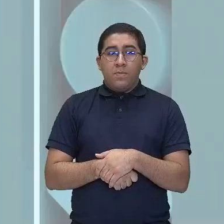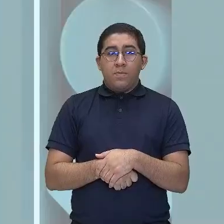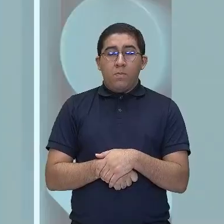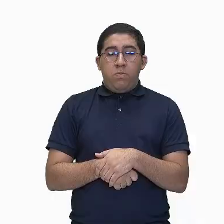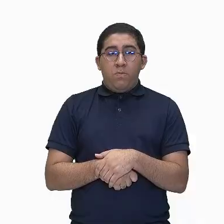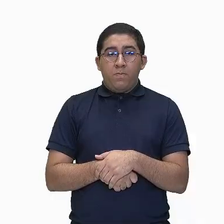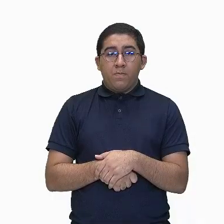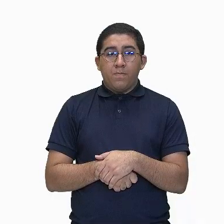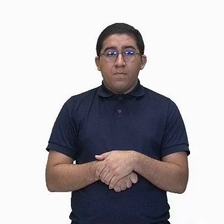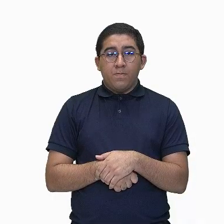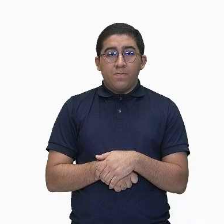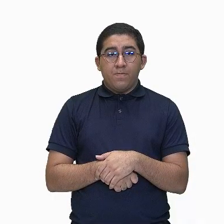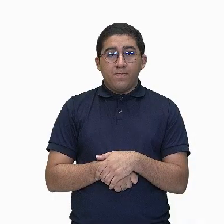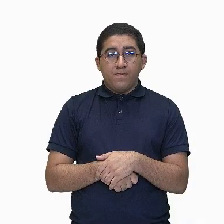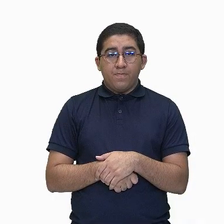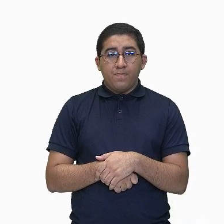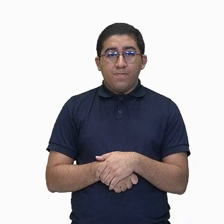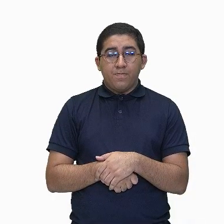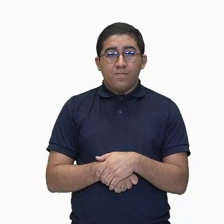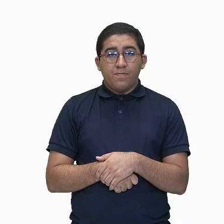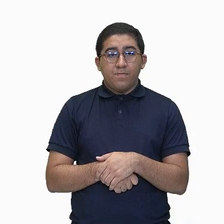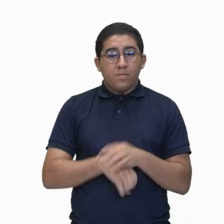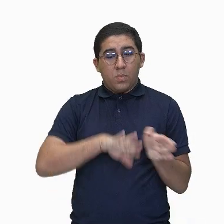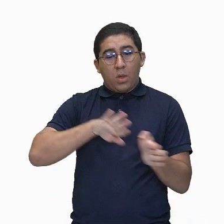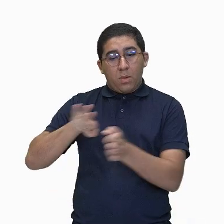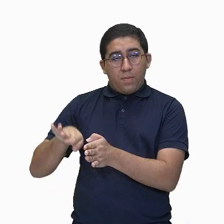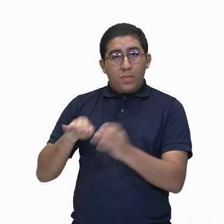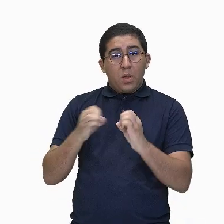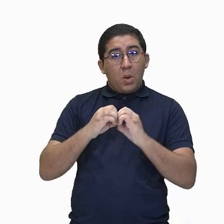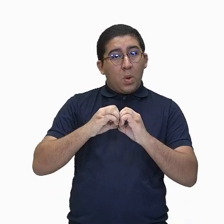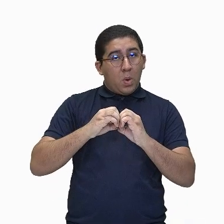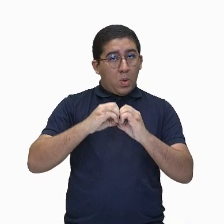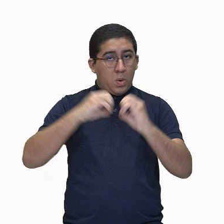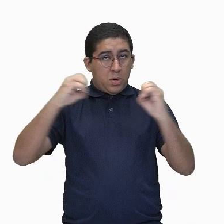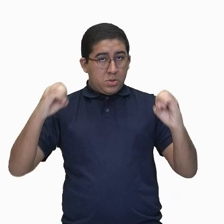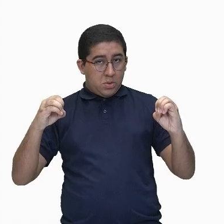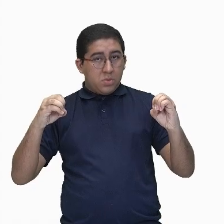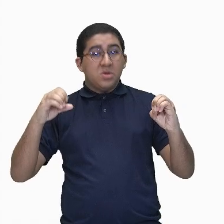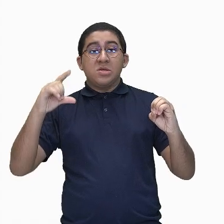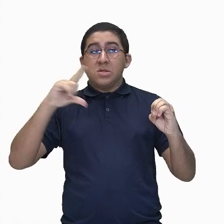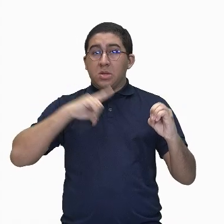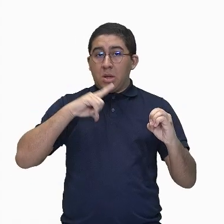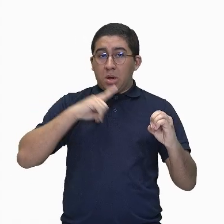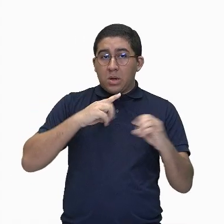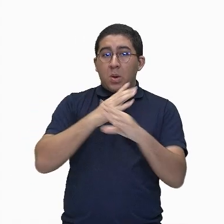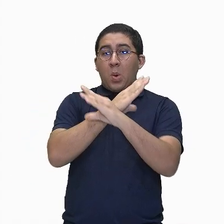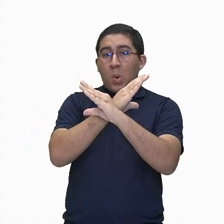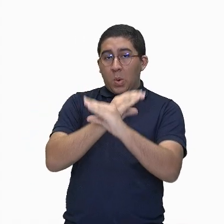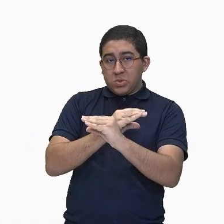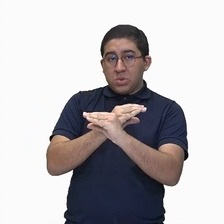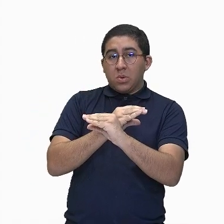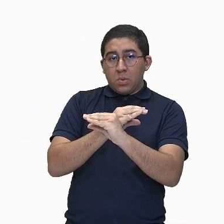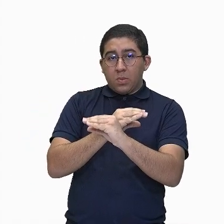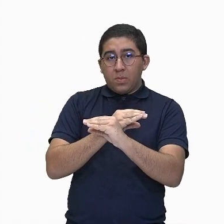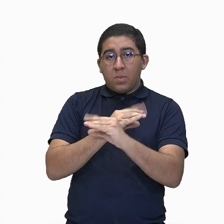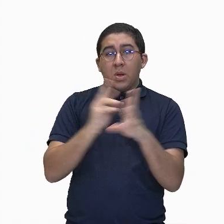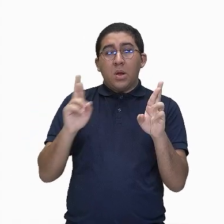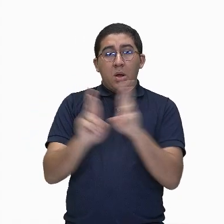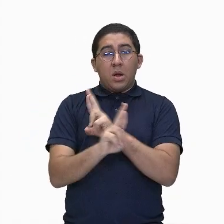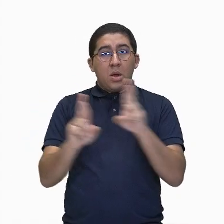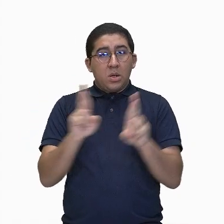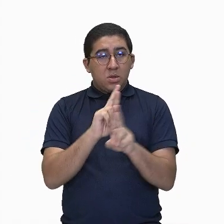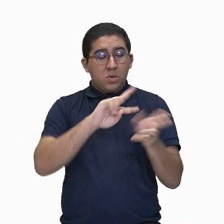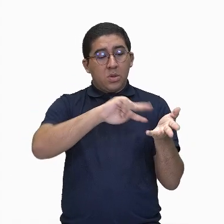orações coordenadas sindéticas, que são aquelas ligadas por conjunções coordenativas, estabelecendo relações